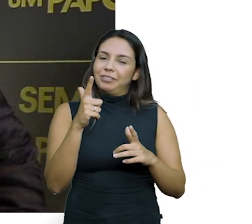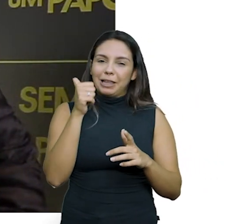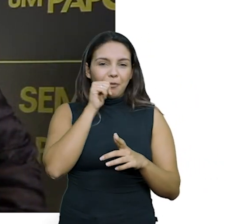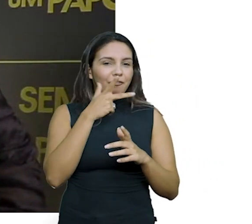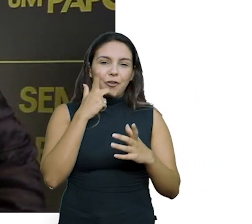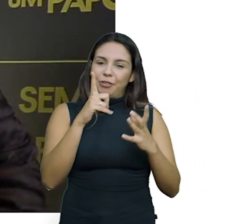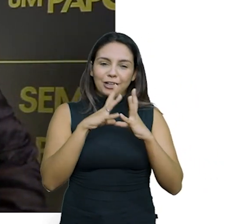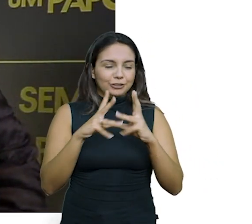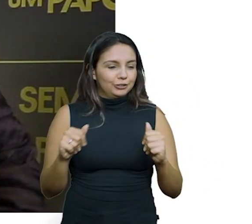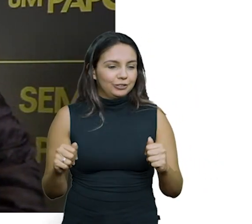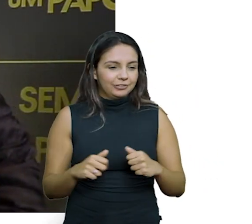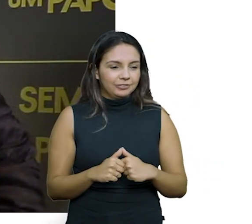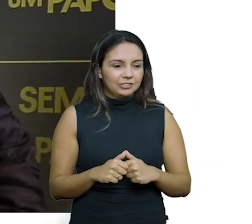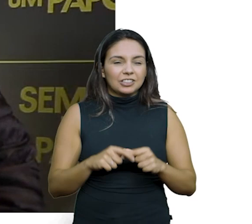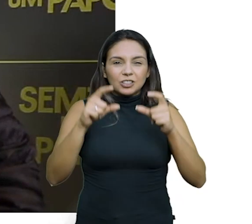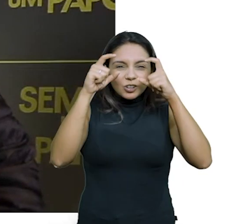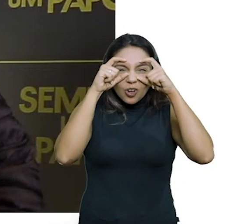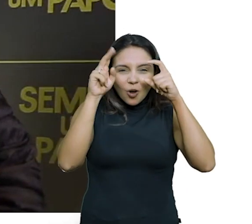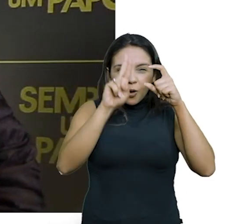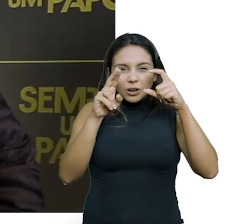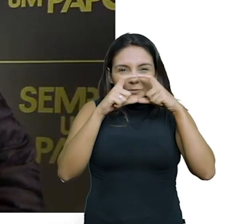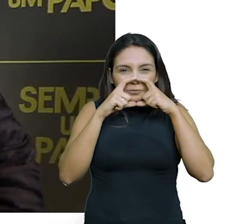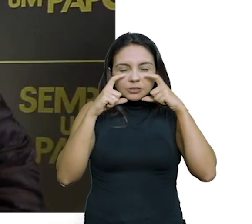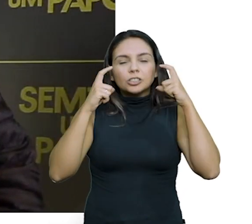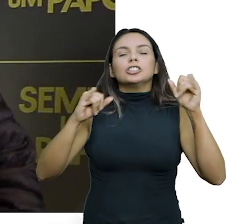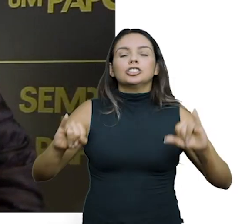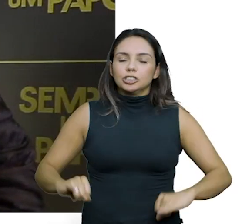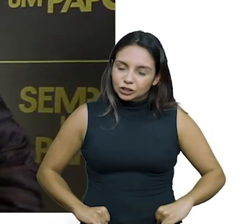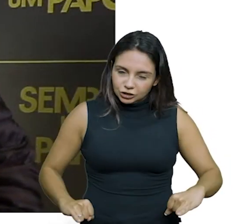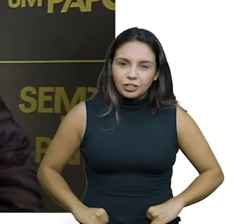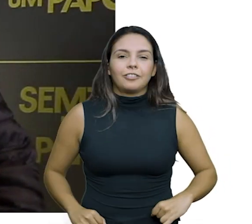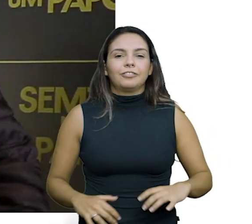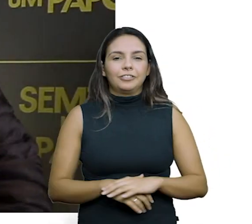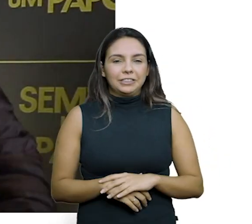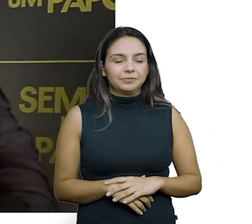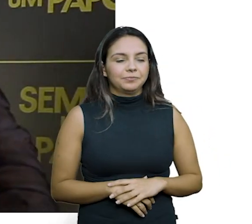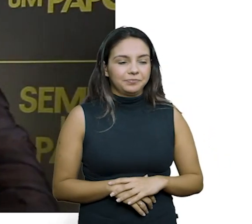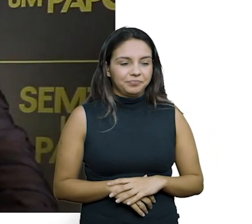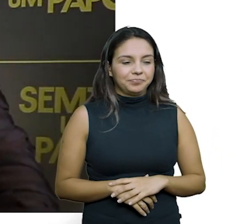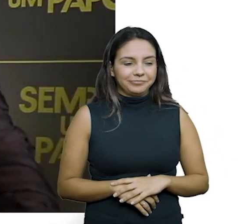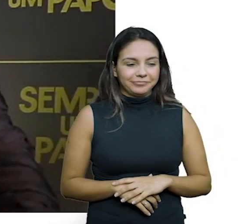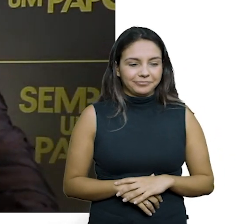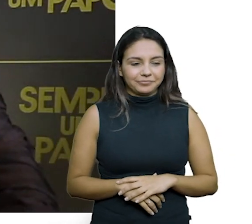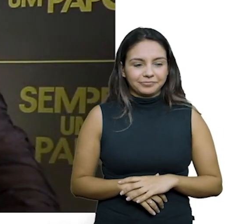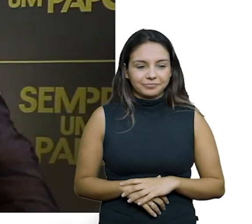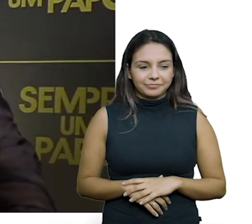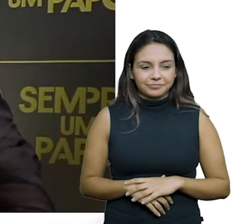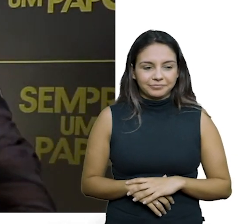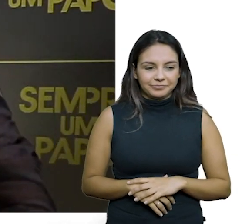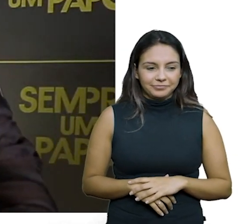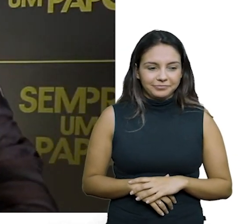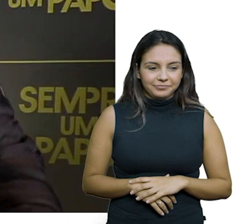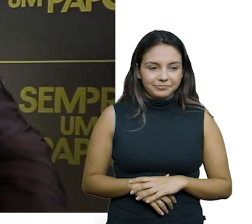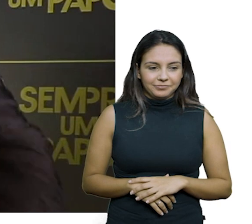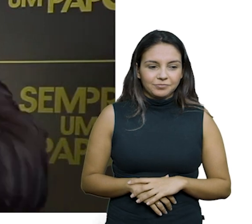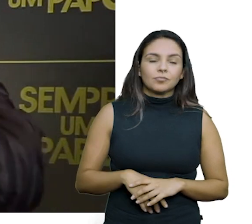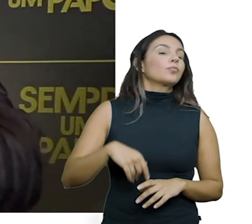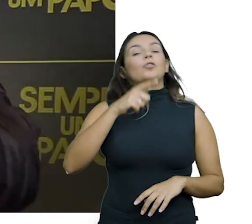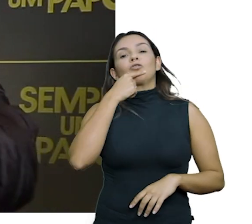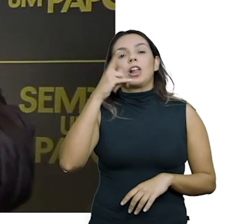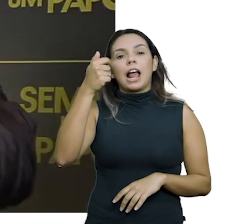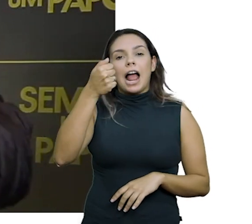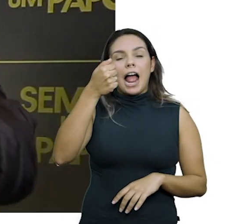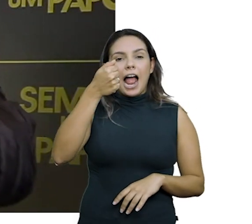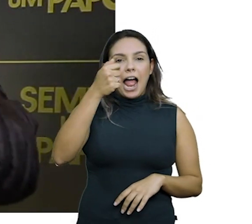solução, Afonso. Quem tem óculos e usa máscara sofre, viu? Sofre. Outro dia o Agualusa